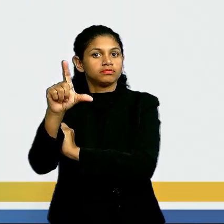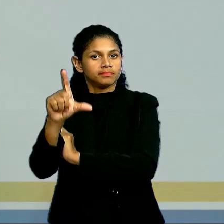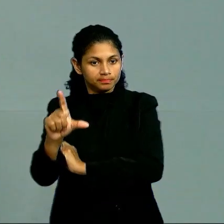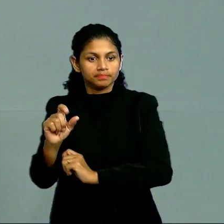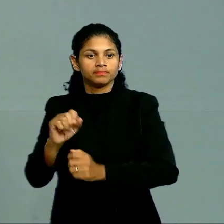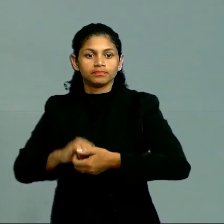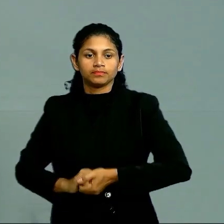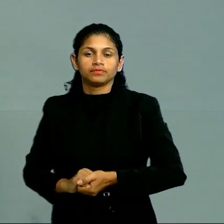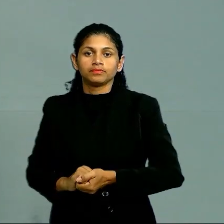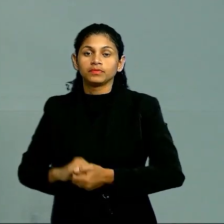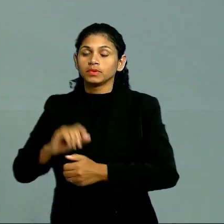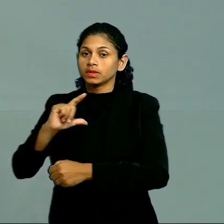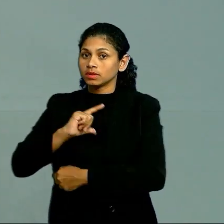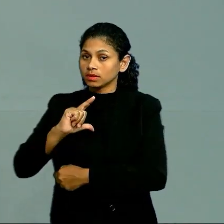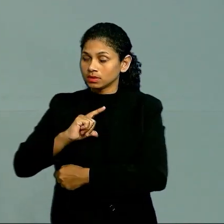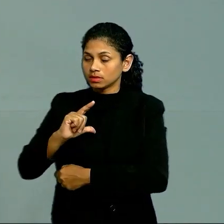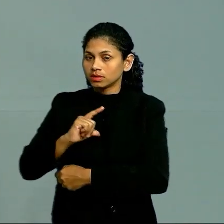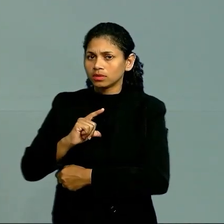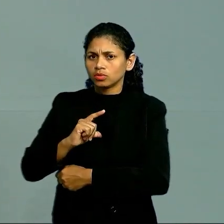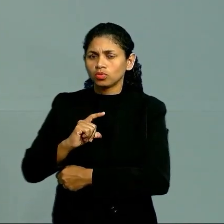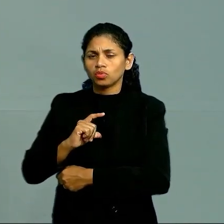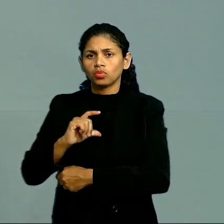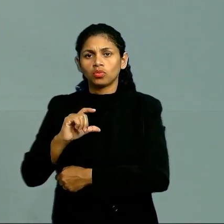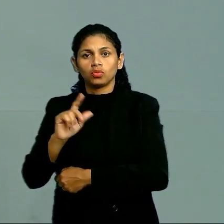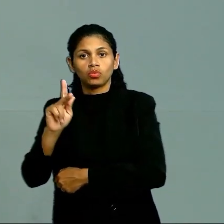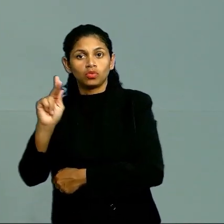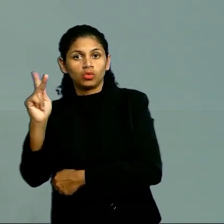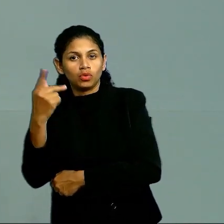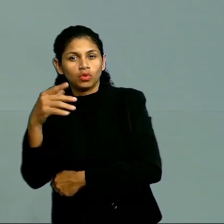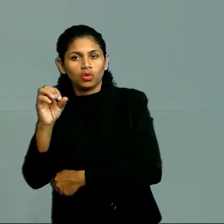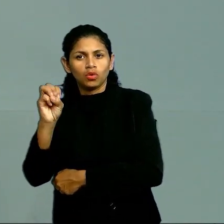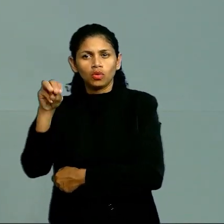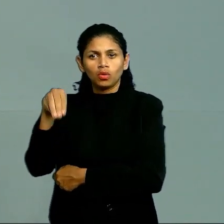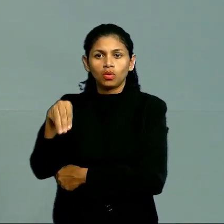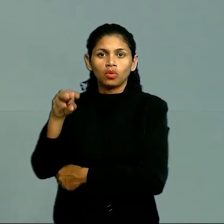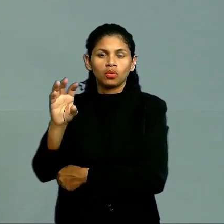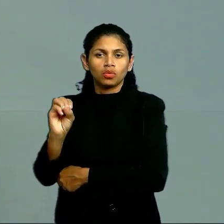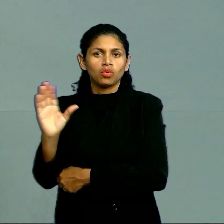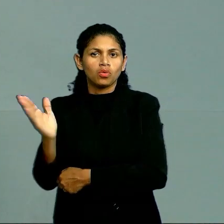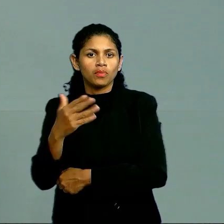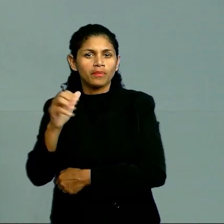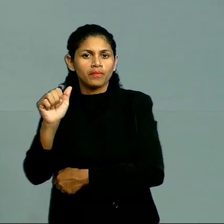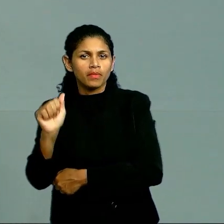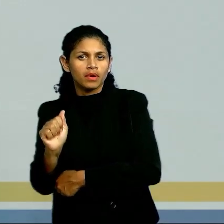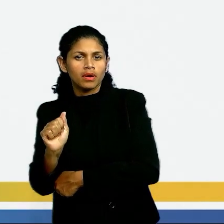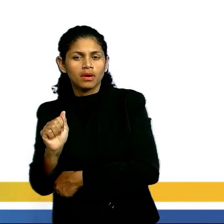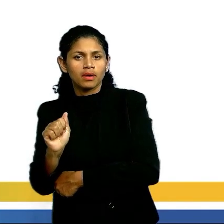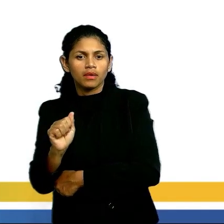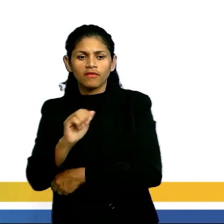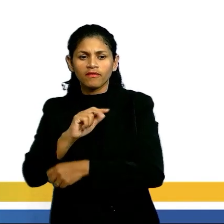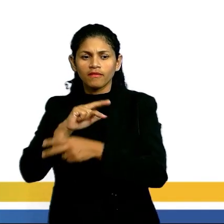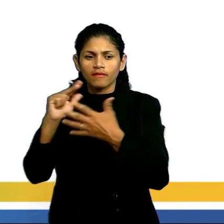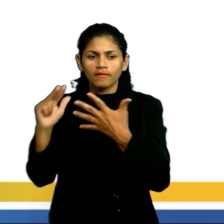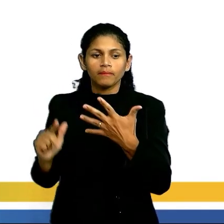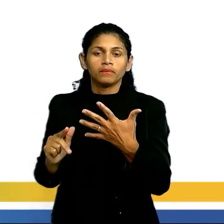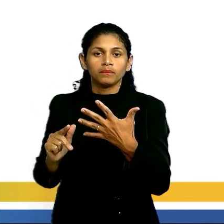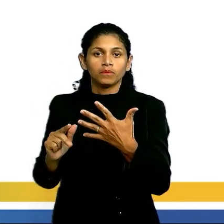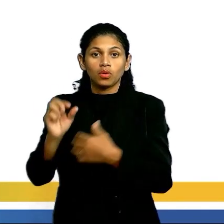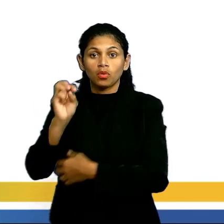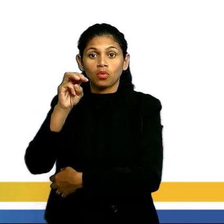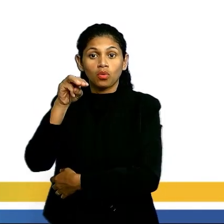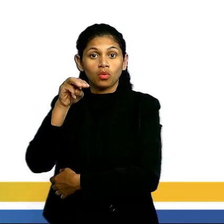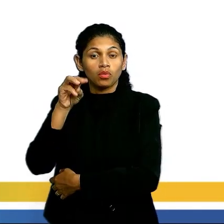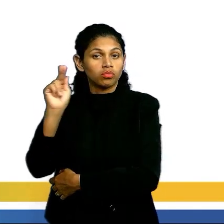Professora, temos o Homo erectus, Homo habilis. Tá percebendo que o Homo não muda? Isso significa que